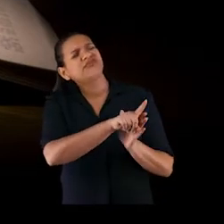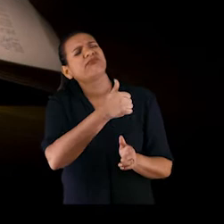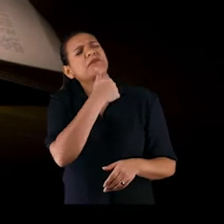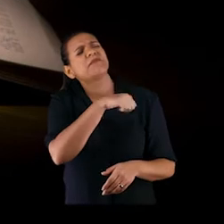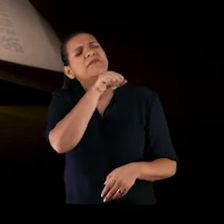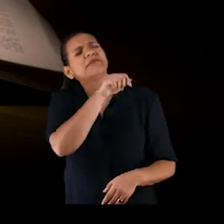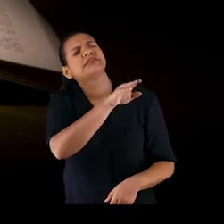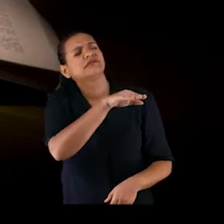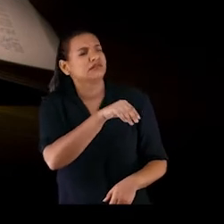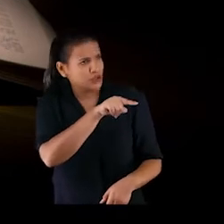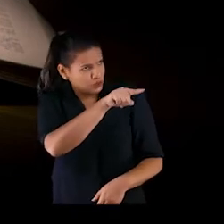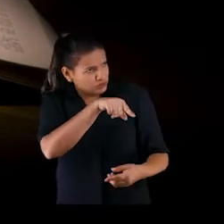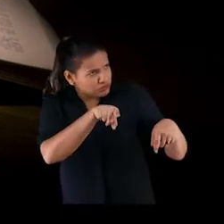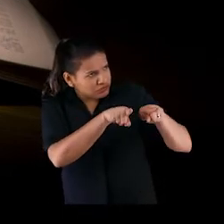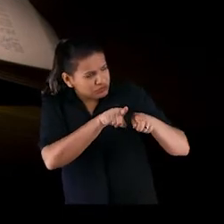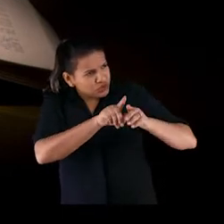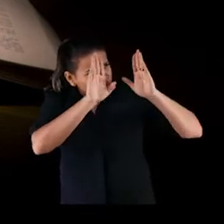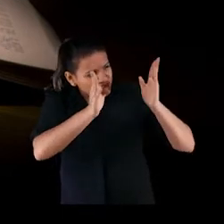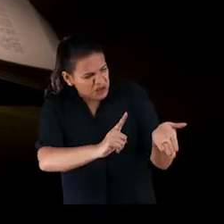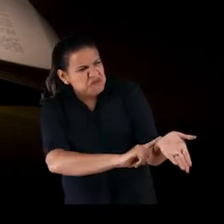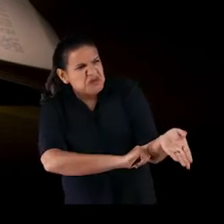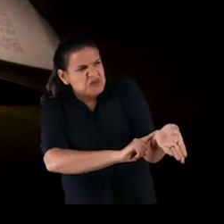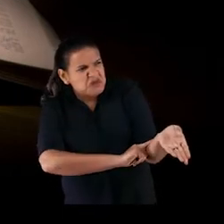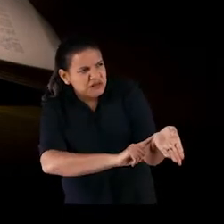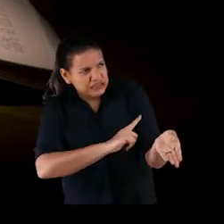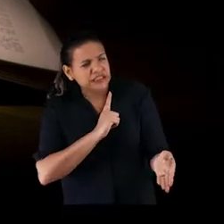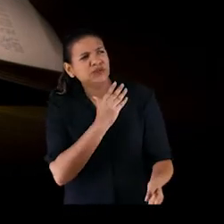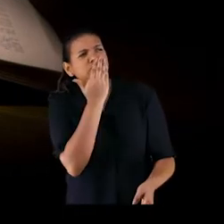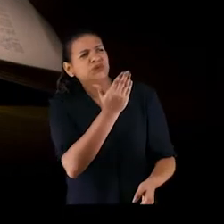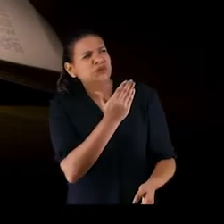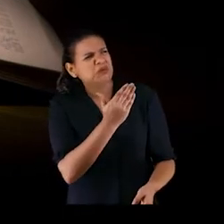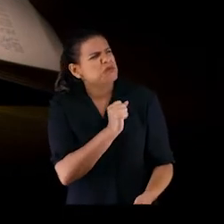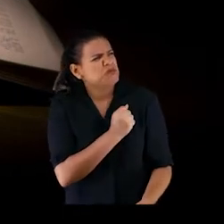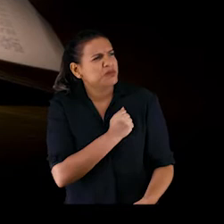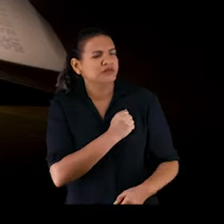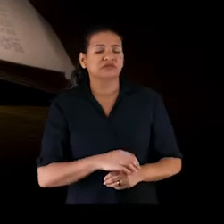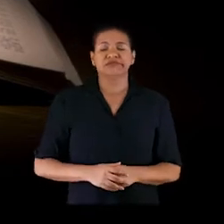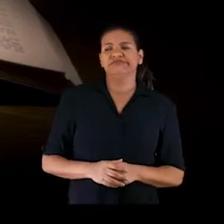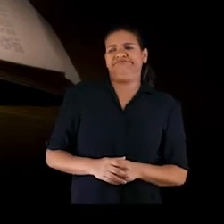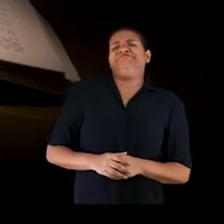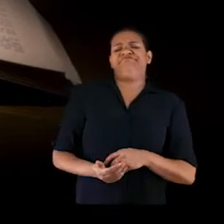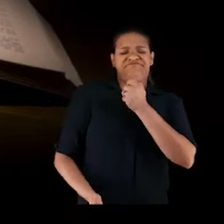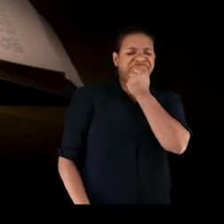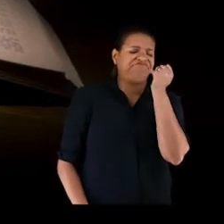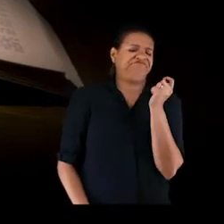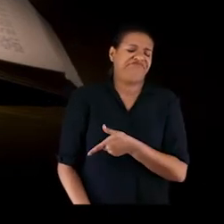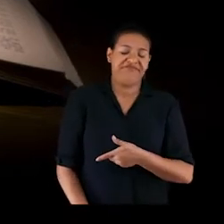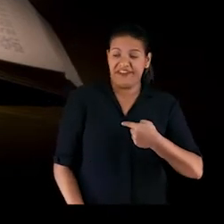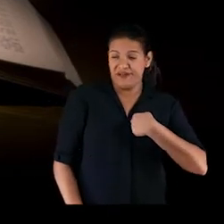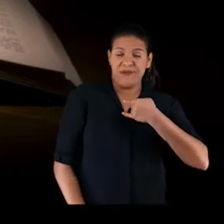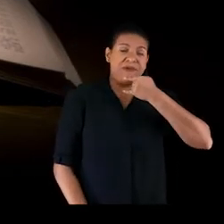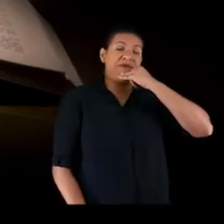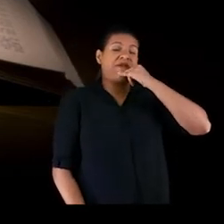com que idade suas veias também acolheriam o sangue do clube. Quando passasse a beber cachaça, ela respondera